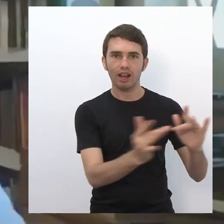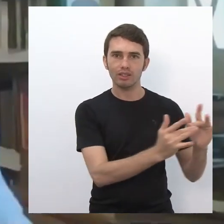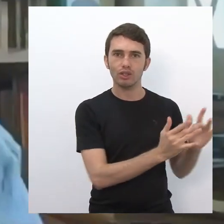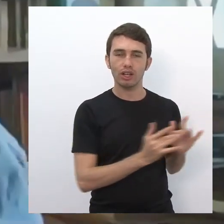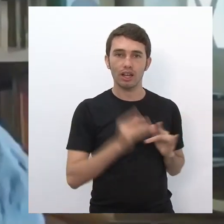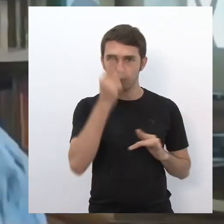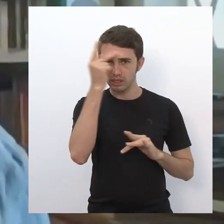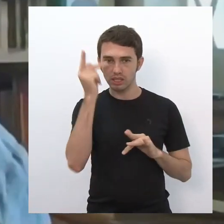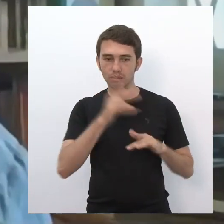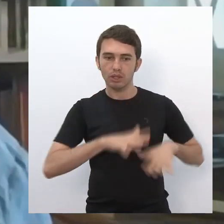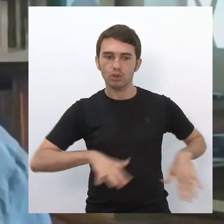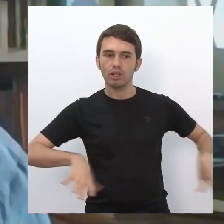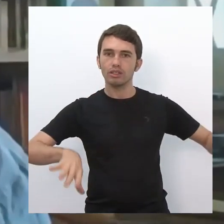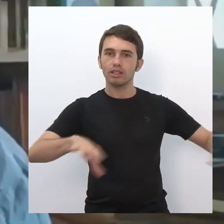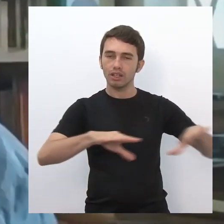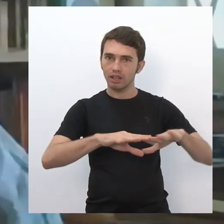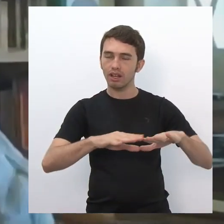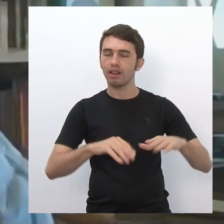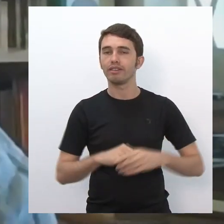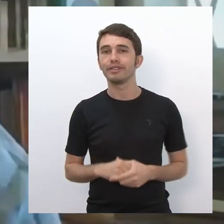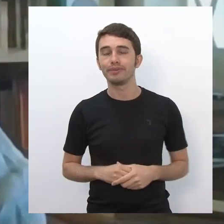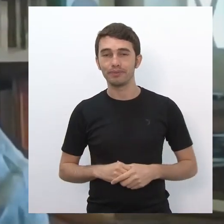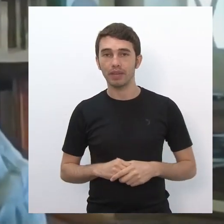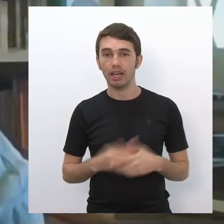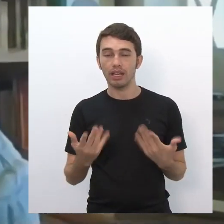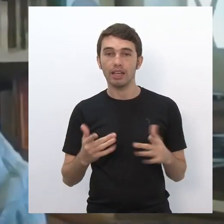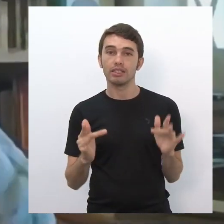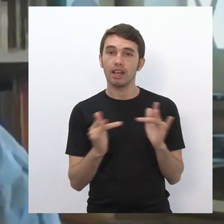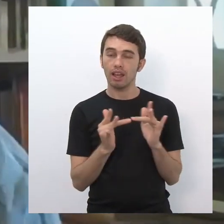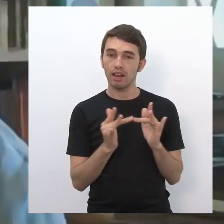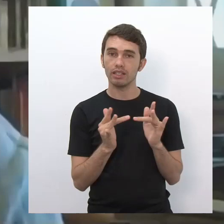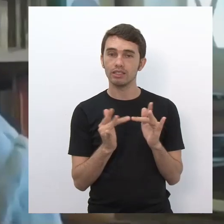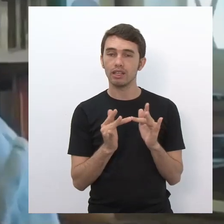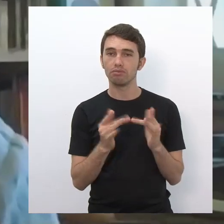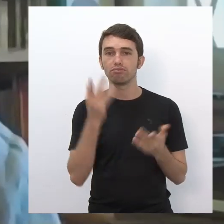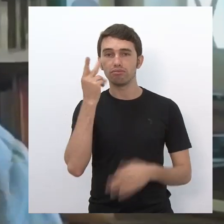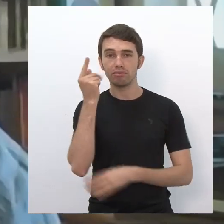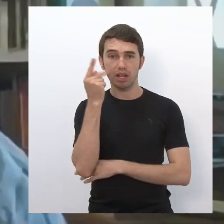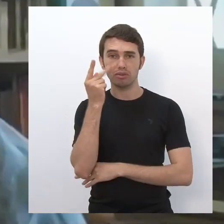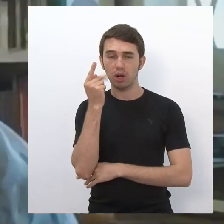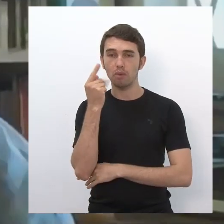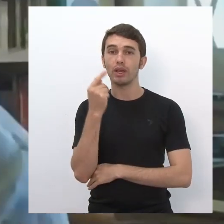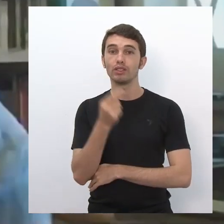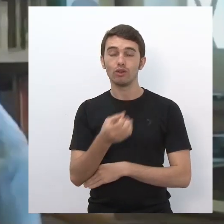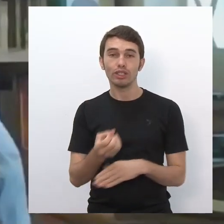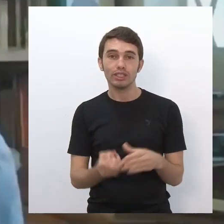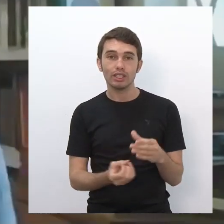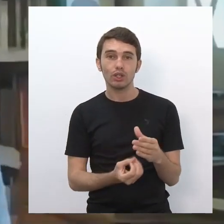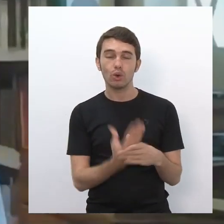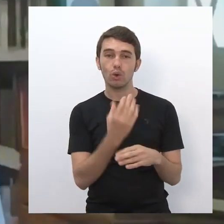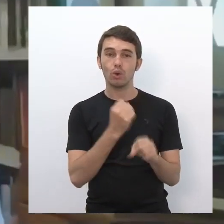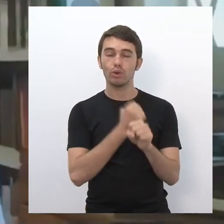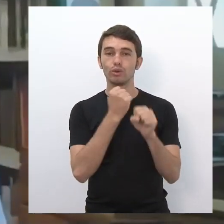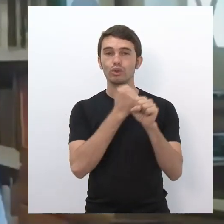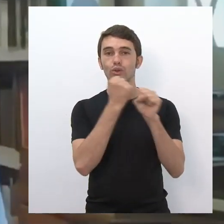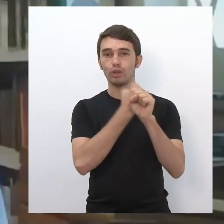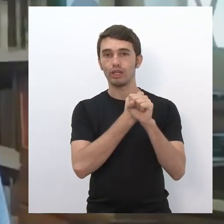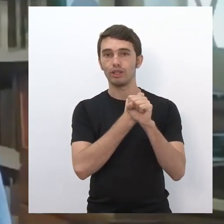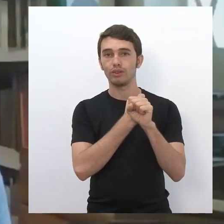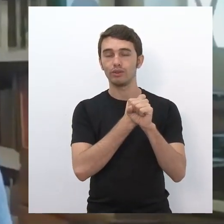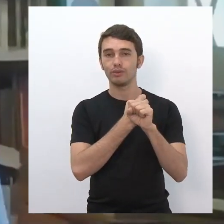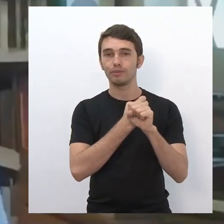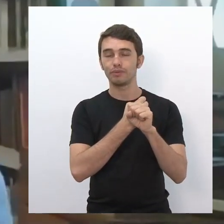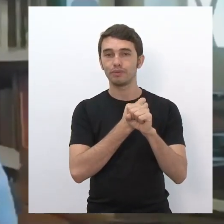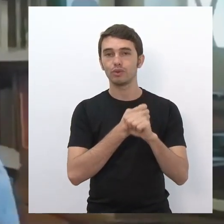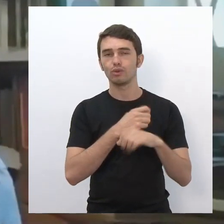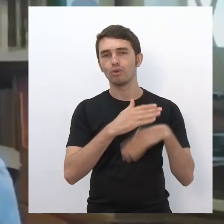com isso, né? E essa relação, naturalmente, ela foi se construindo